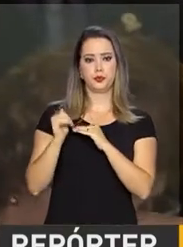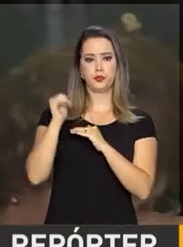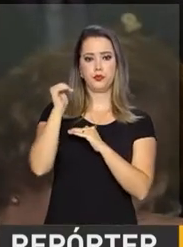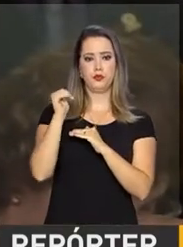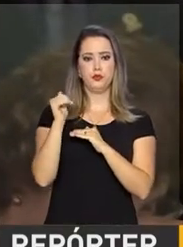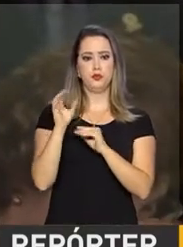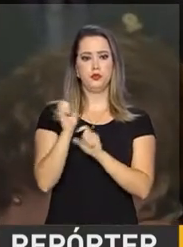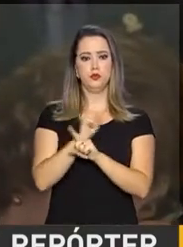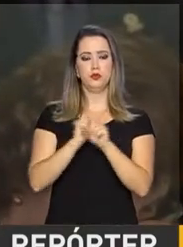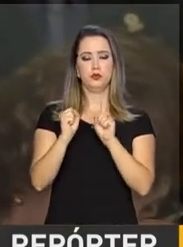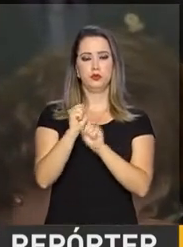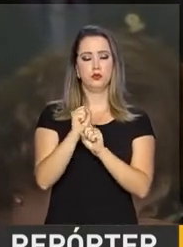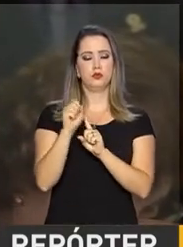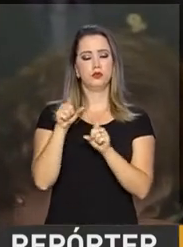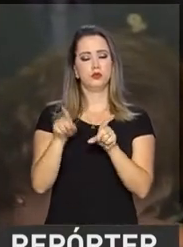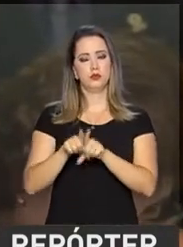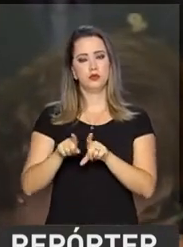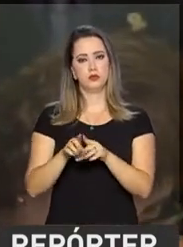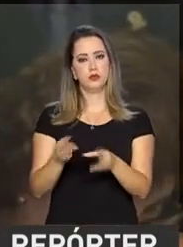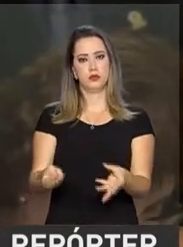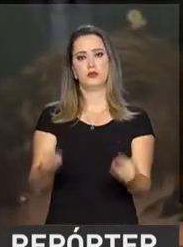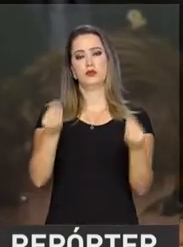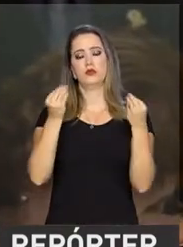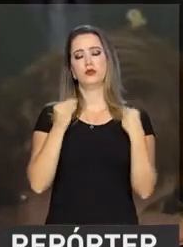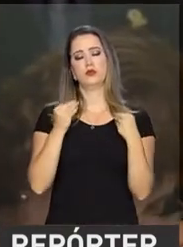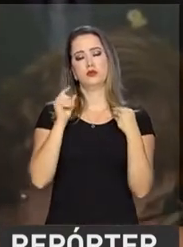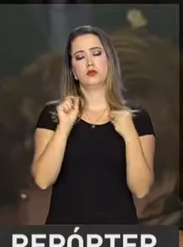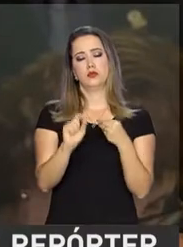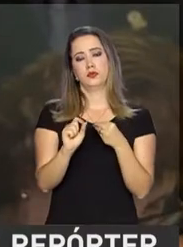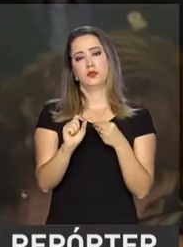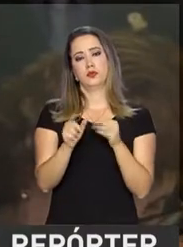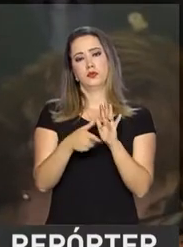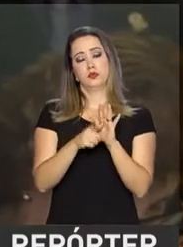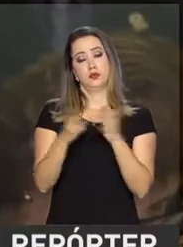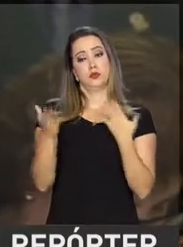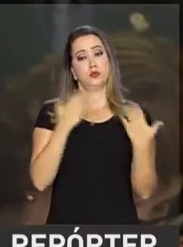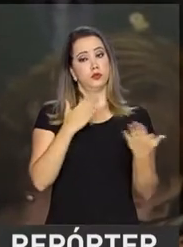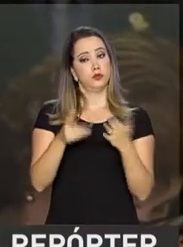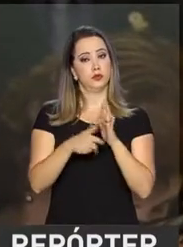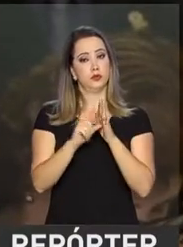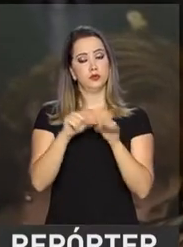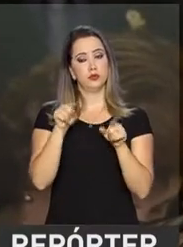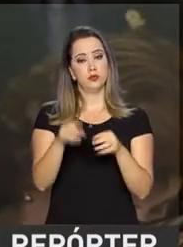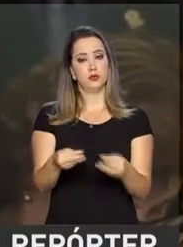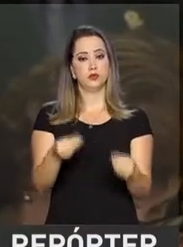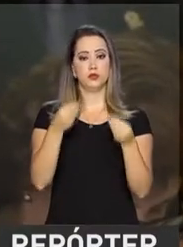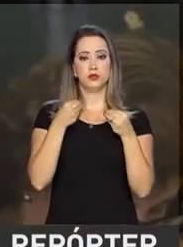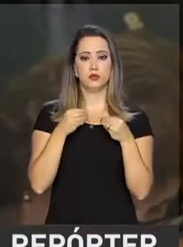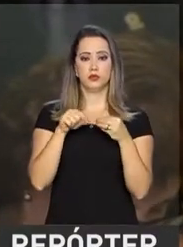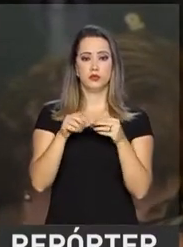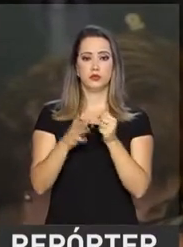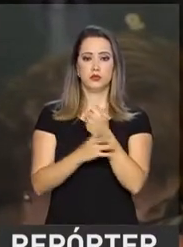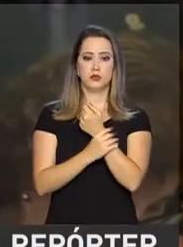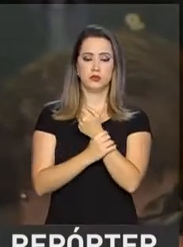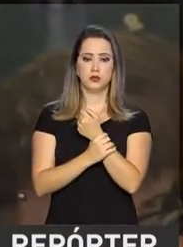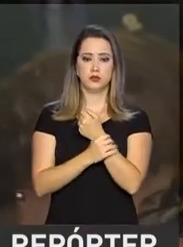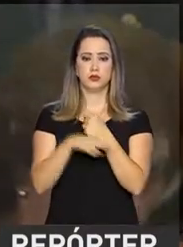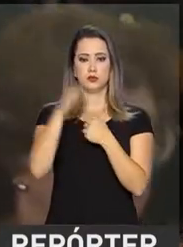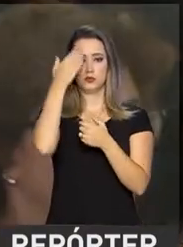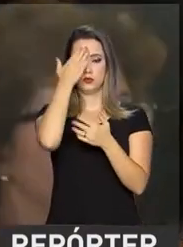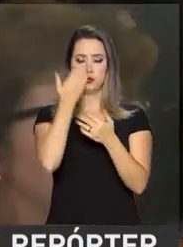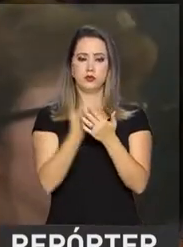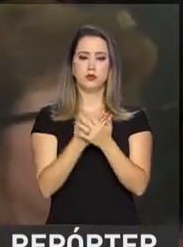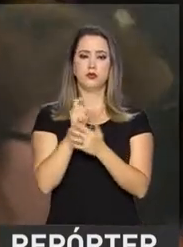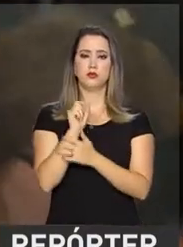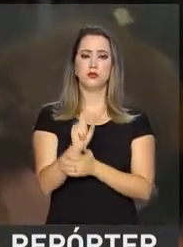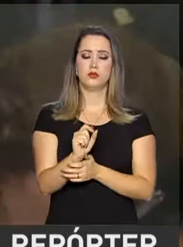da sociedade e isso nos dá a água do que tínhamos naquele momento e isso nos dá uma segurança e uma confiança de